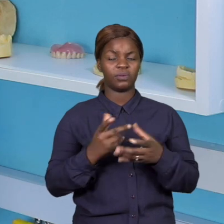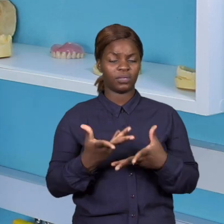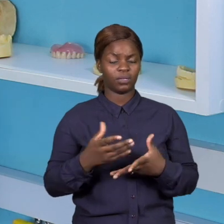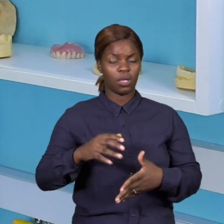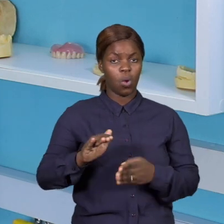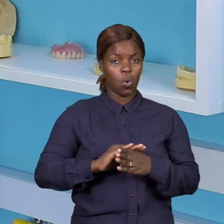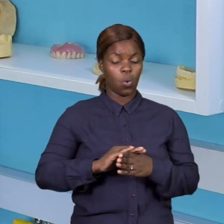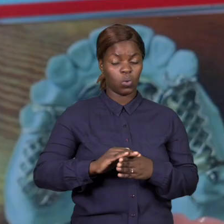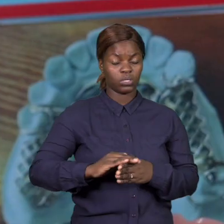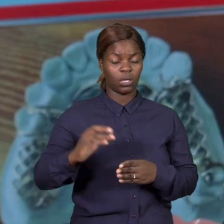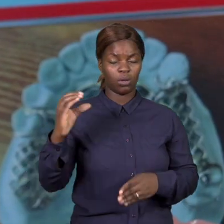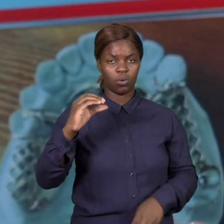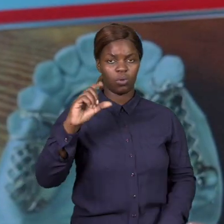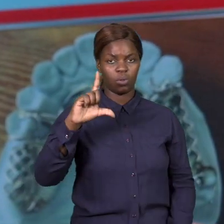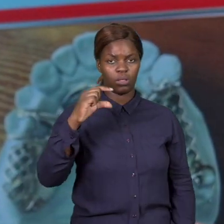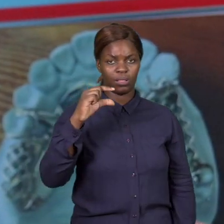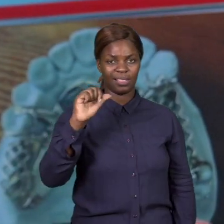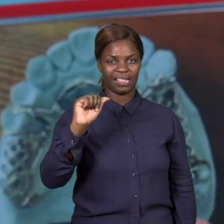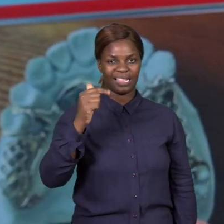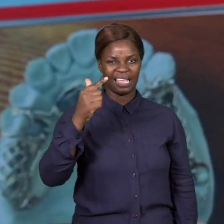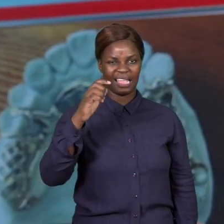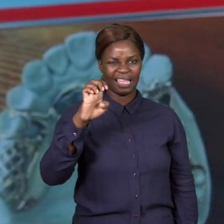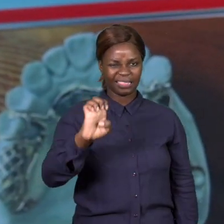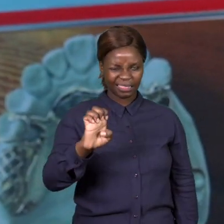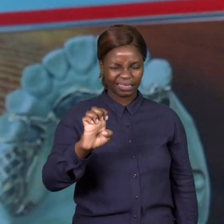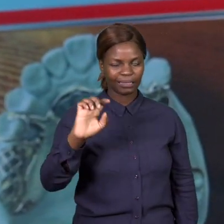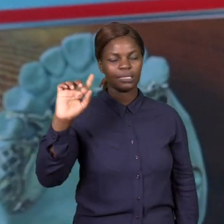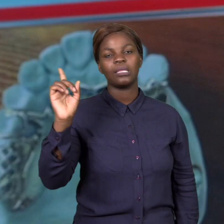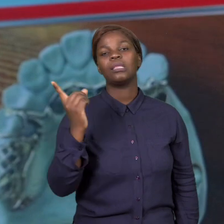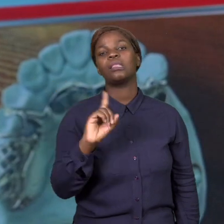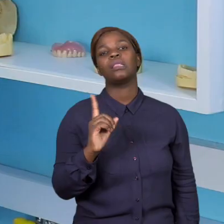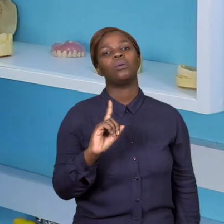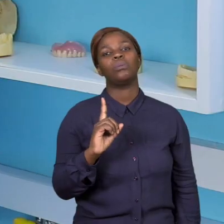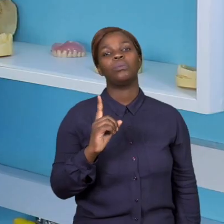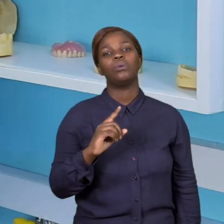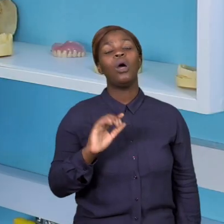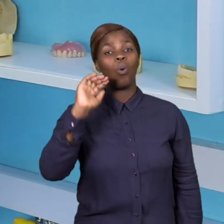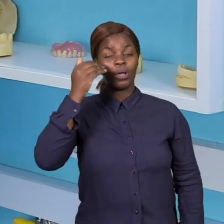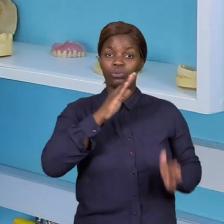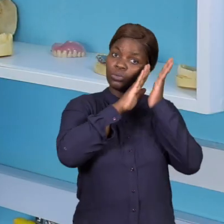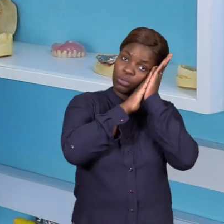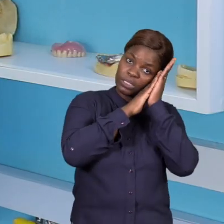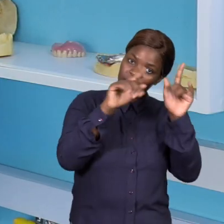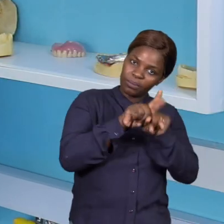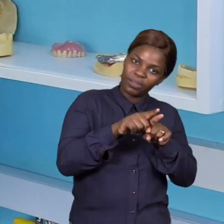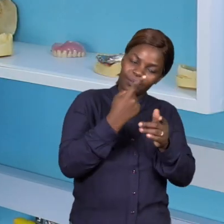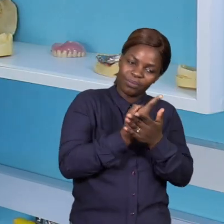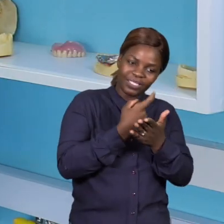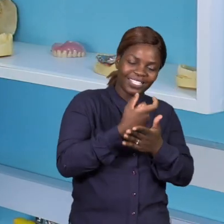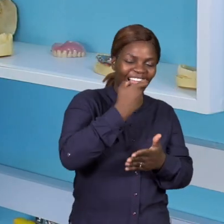com mais facilidade. É melhor não manter a placa enquanto estamos a dormir. ok? Vamos procurar uma